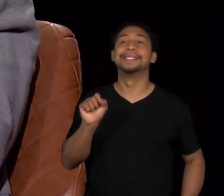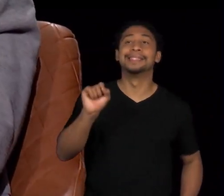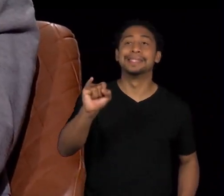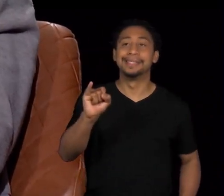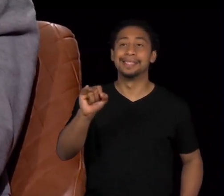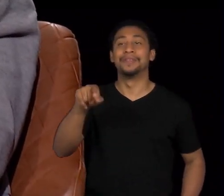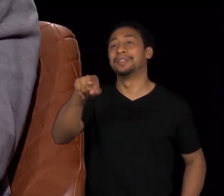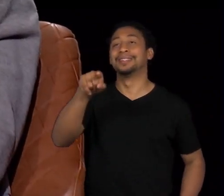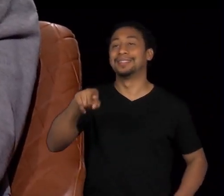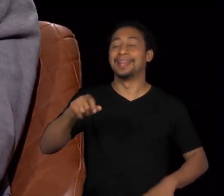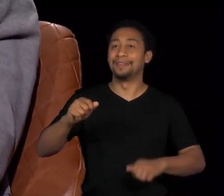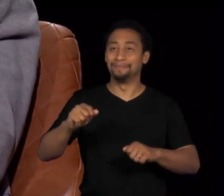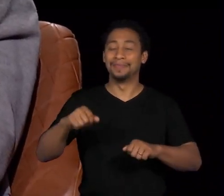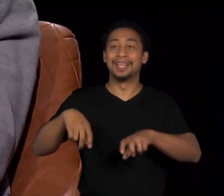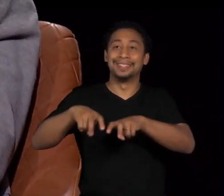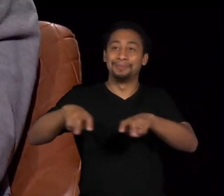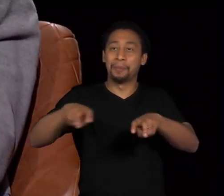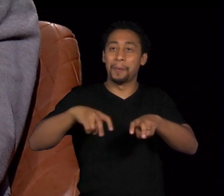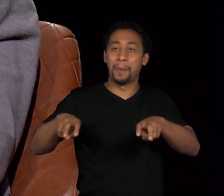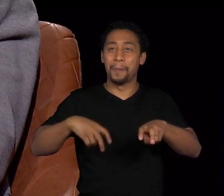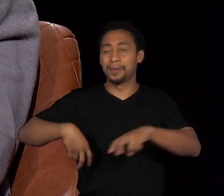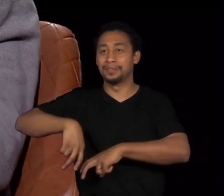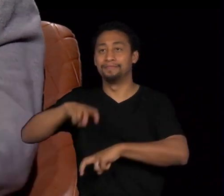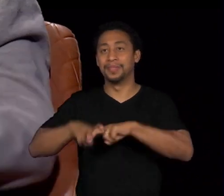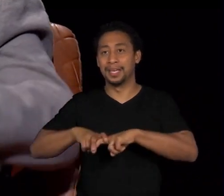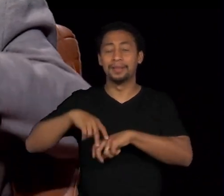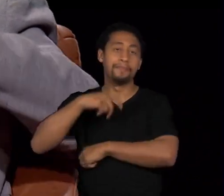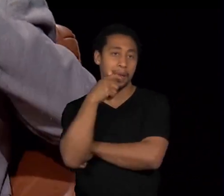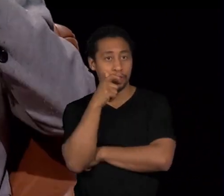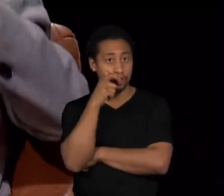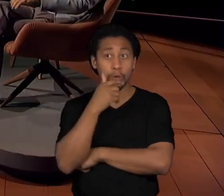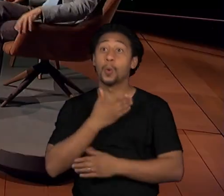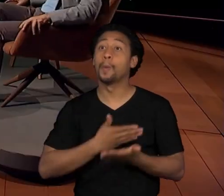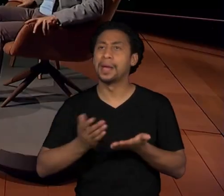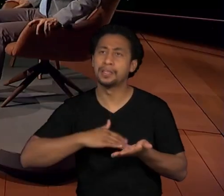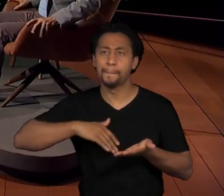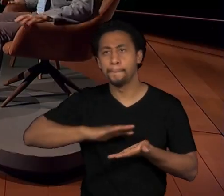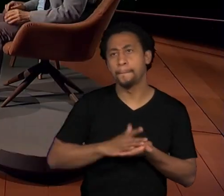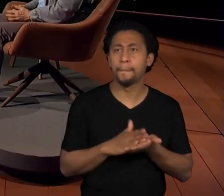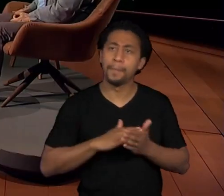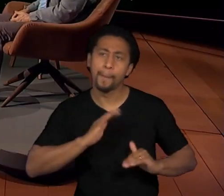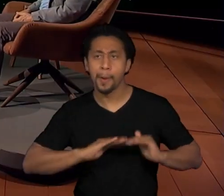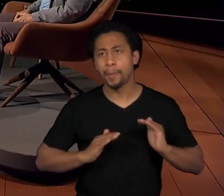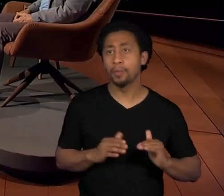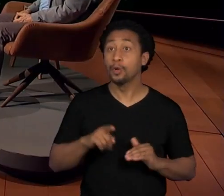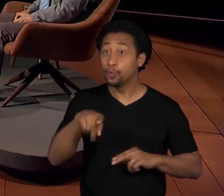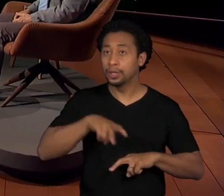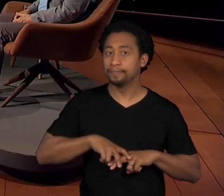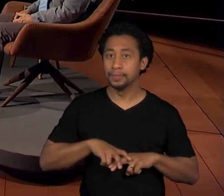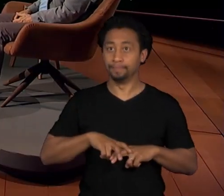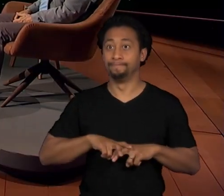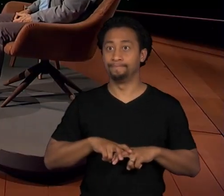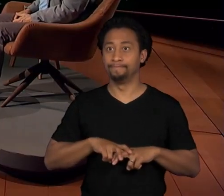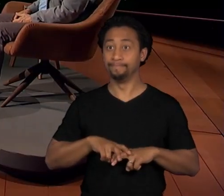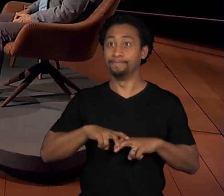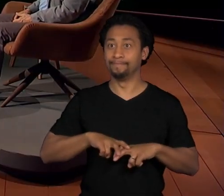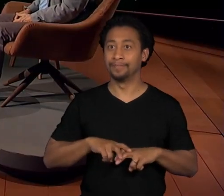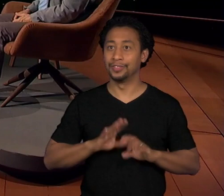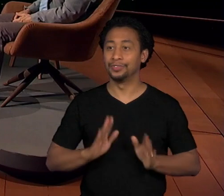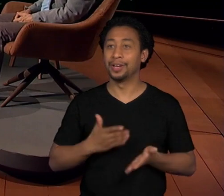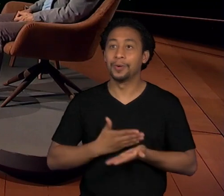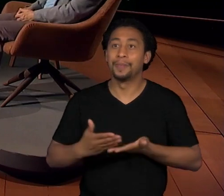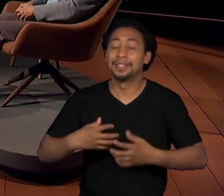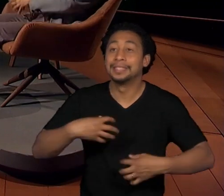numa plateia e de repente toca um Maracatu ou um ritmo desse mais coisa você já tá aqui sem querer seu ombro